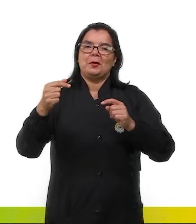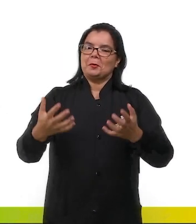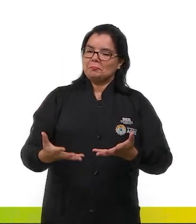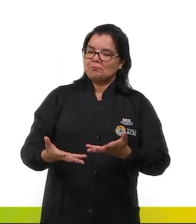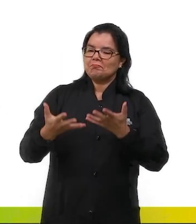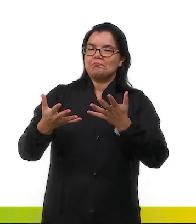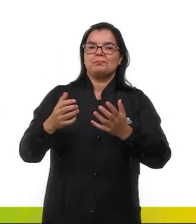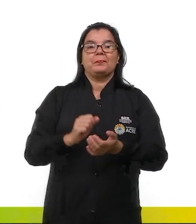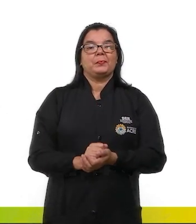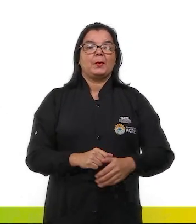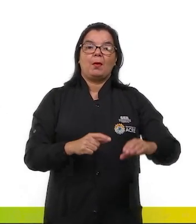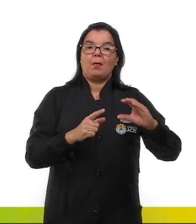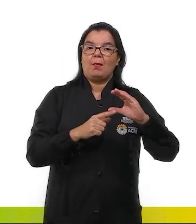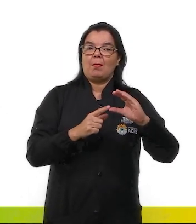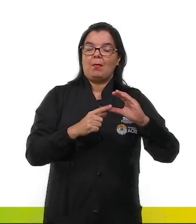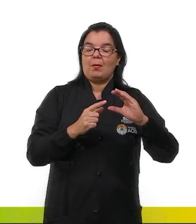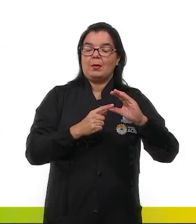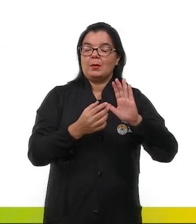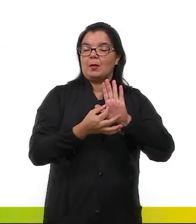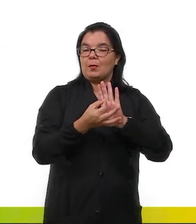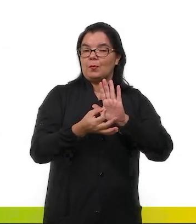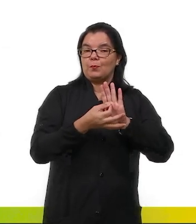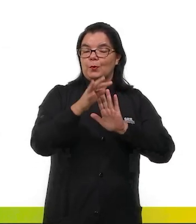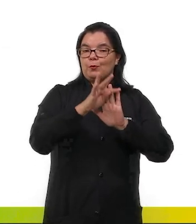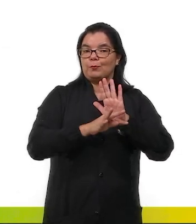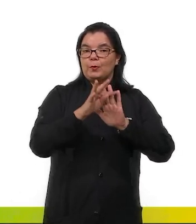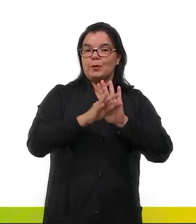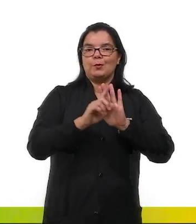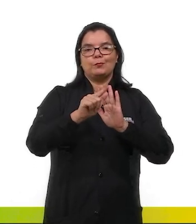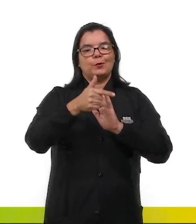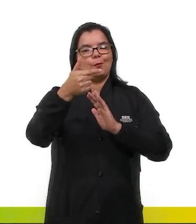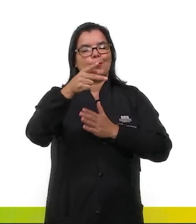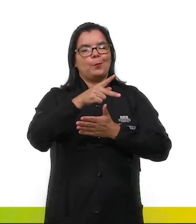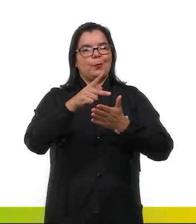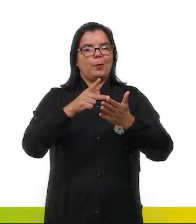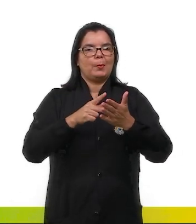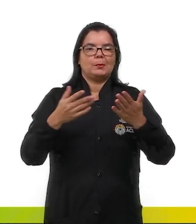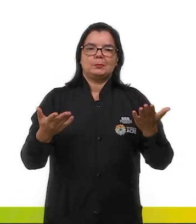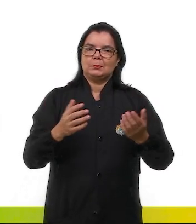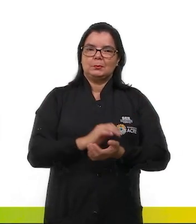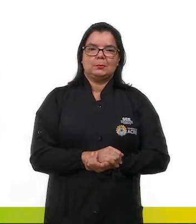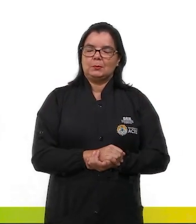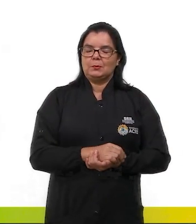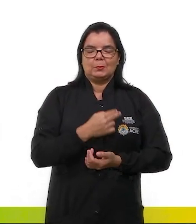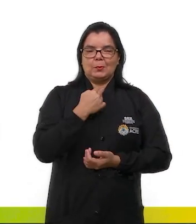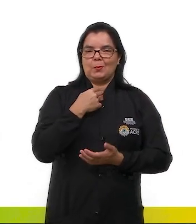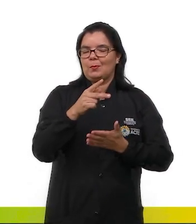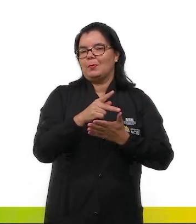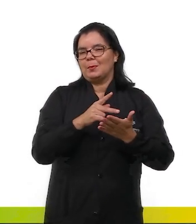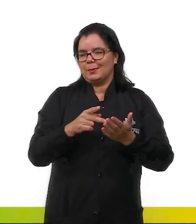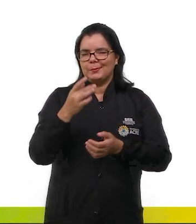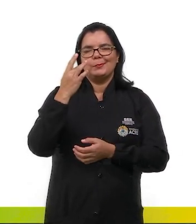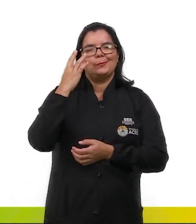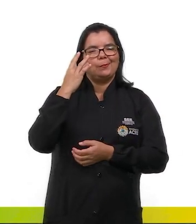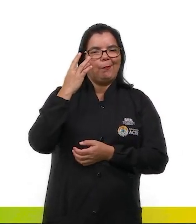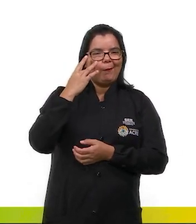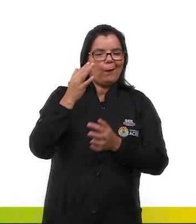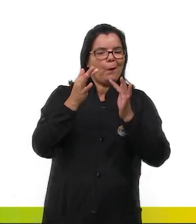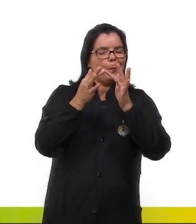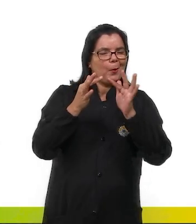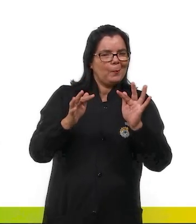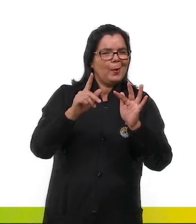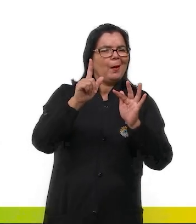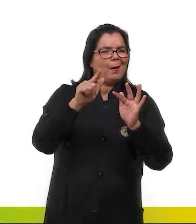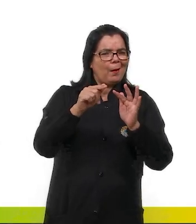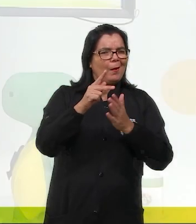elogia. E a letra C falava que o primeiro é uma opinião e o segundo é um poema. Um poema, será que um poema, uma frase